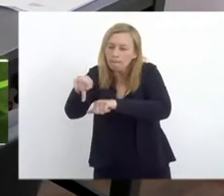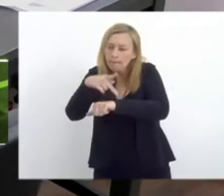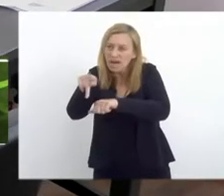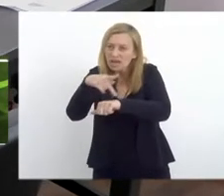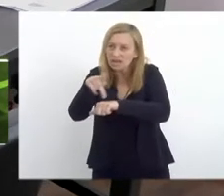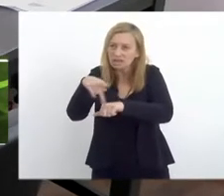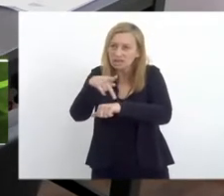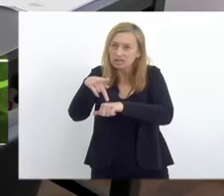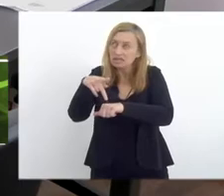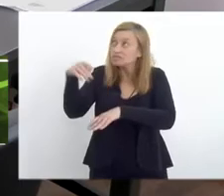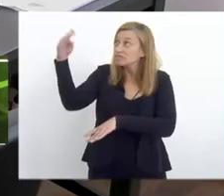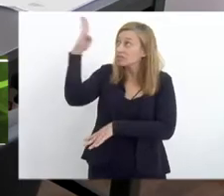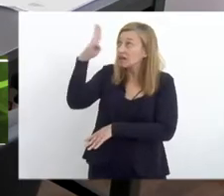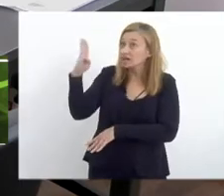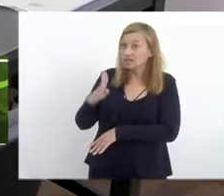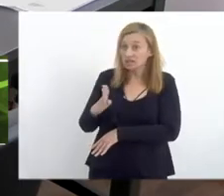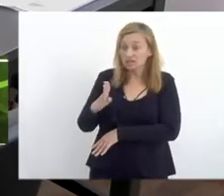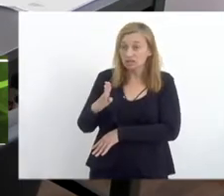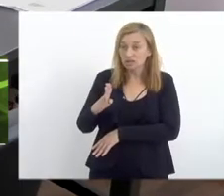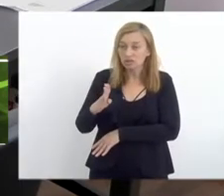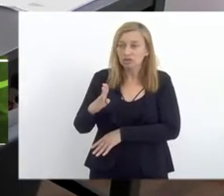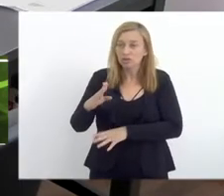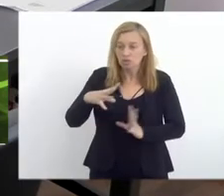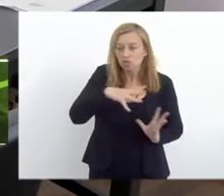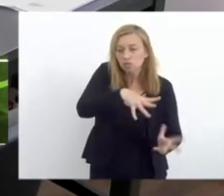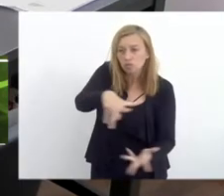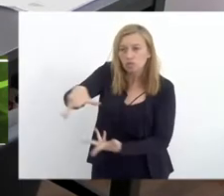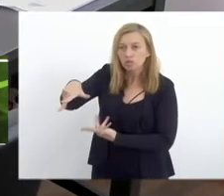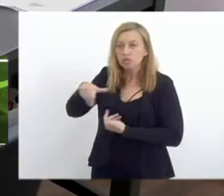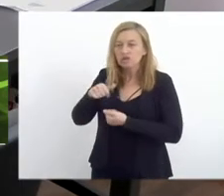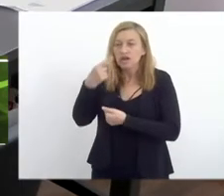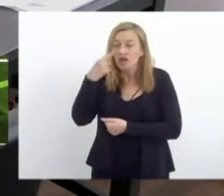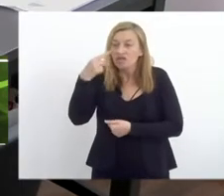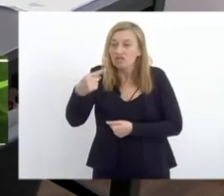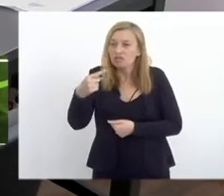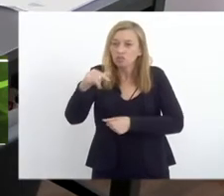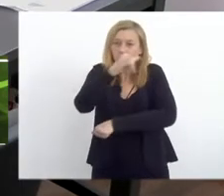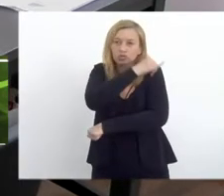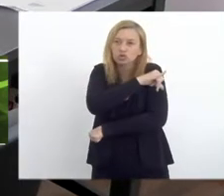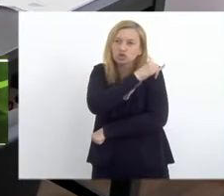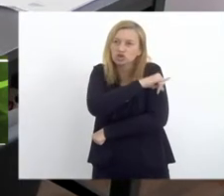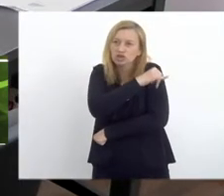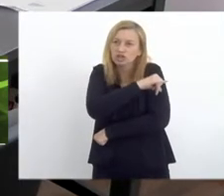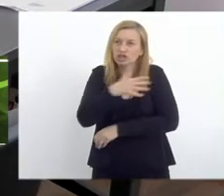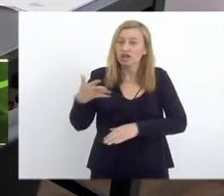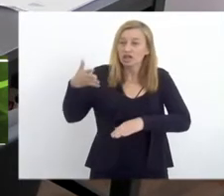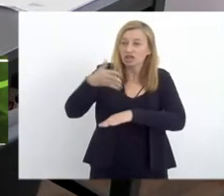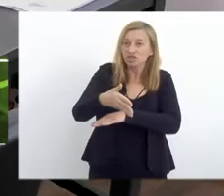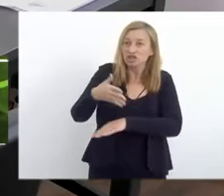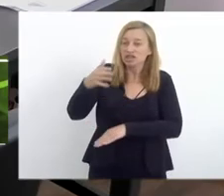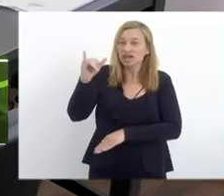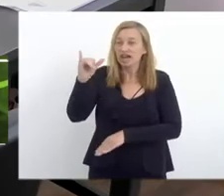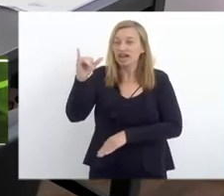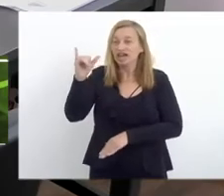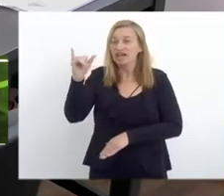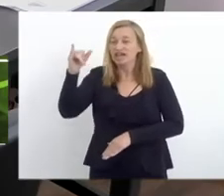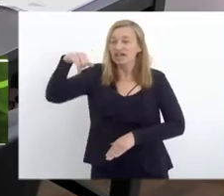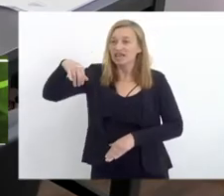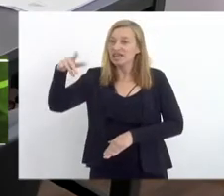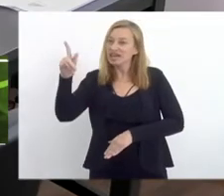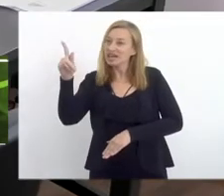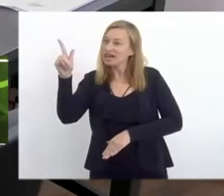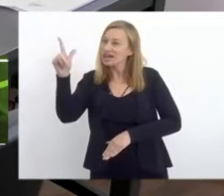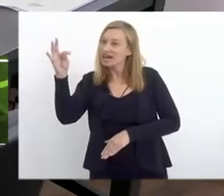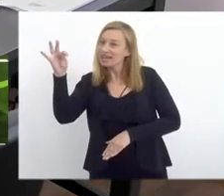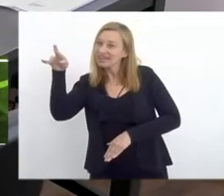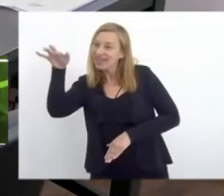o país, Brasil, no mundo inteiro, é visto como Rio de Janeiro. Chega na Inglaterra e diz que é Brasil,